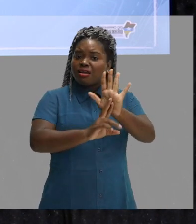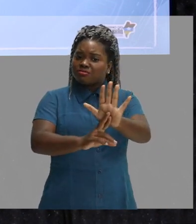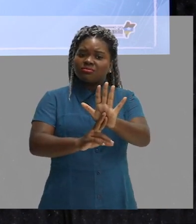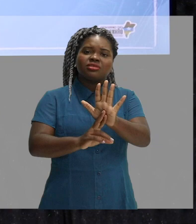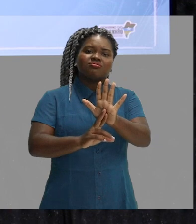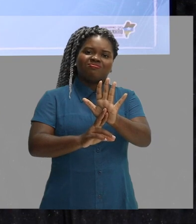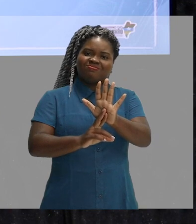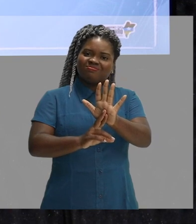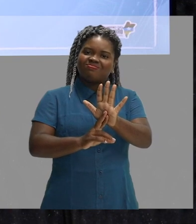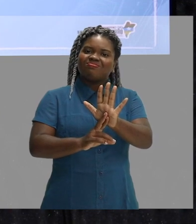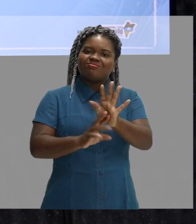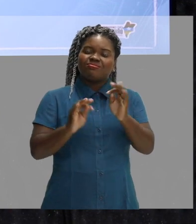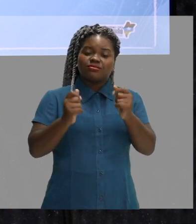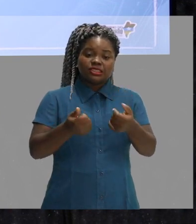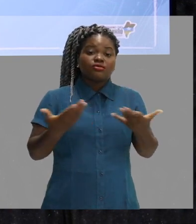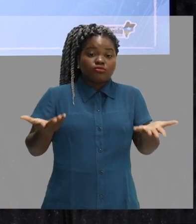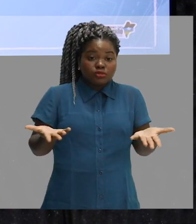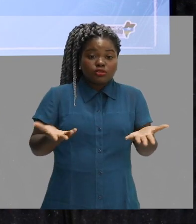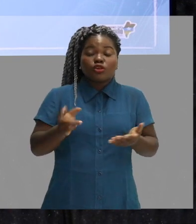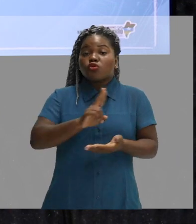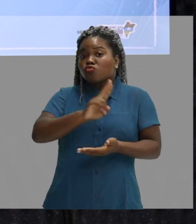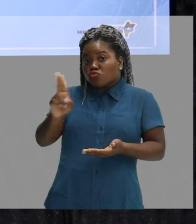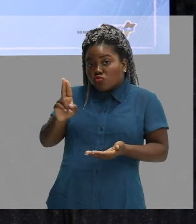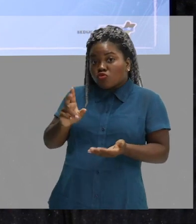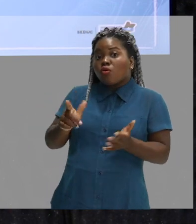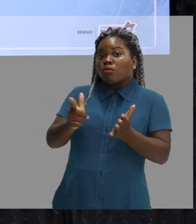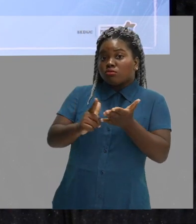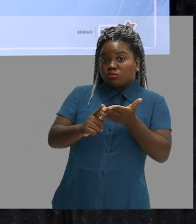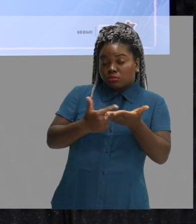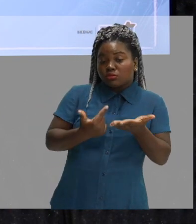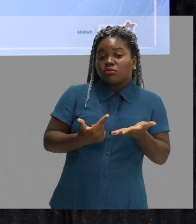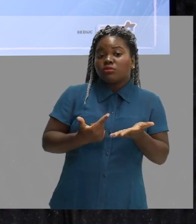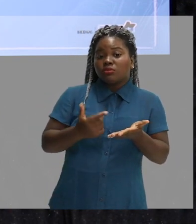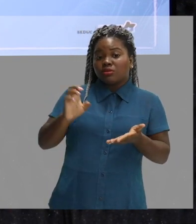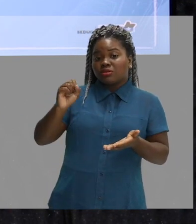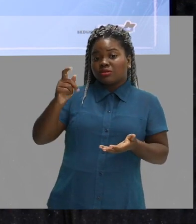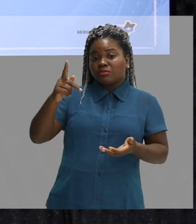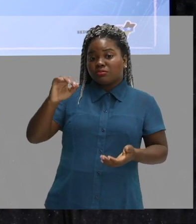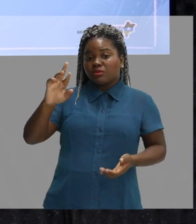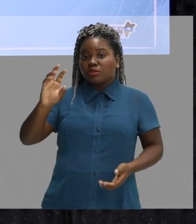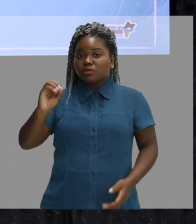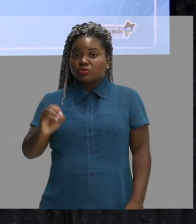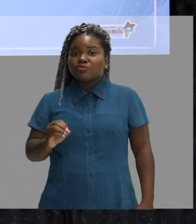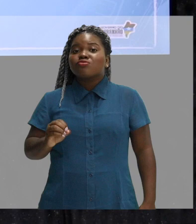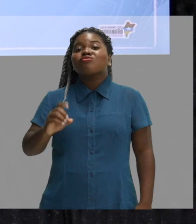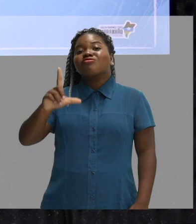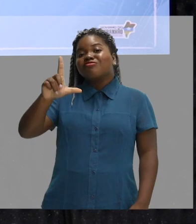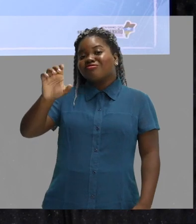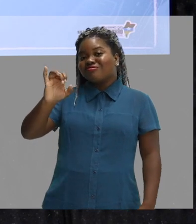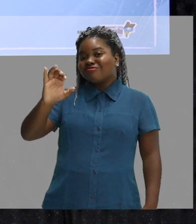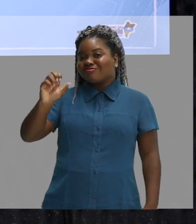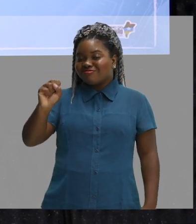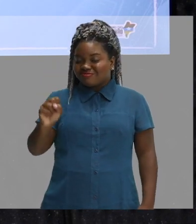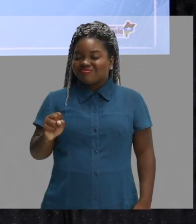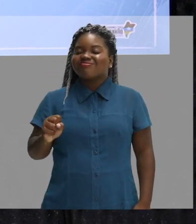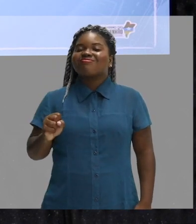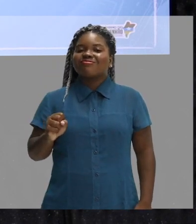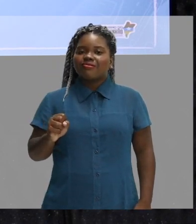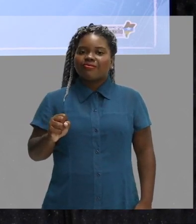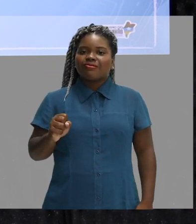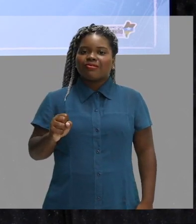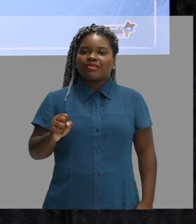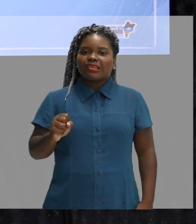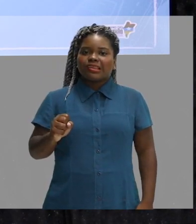poder. Por isso que o nome do livro é O Espírito das Leis. Então, para que exista